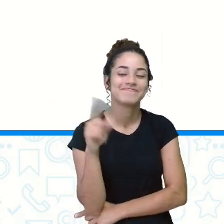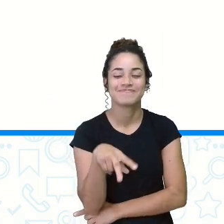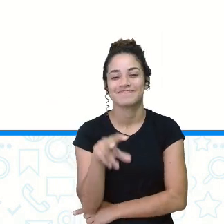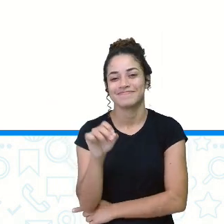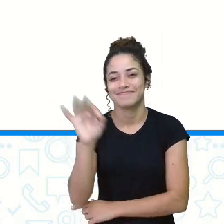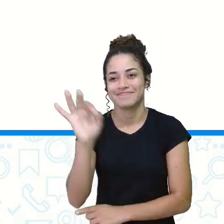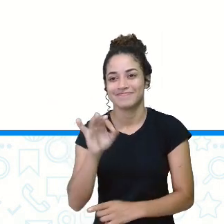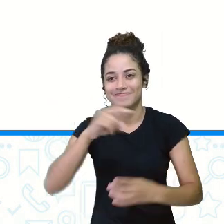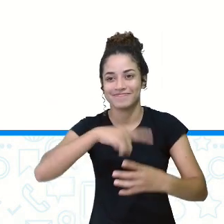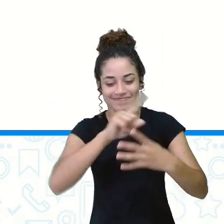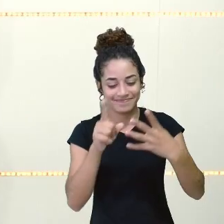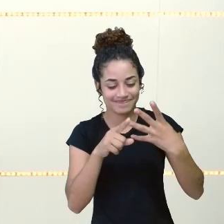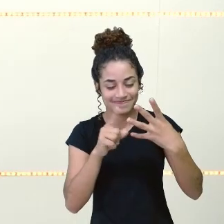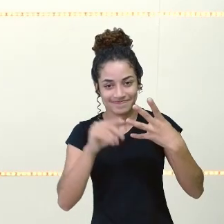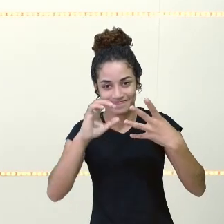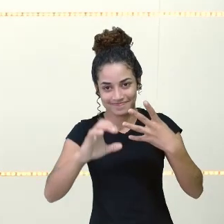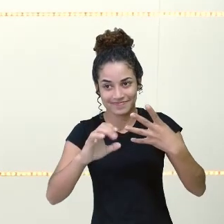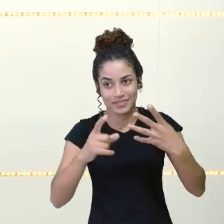50%. Eu tenho